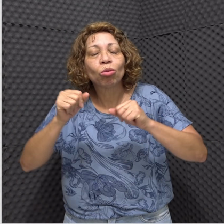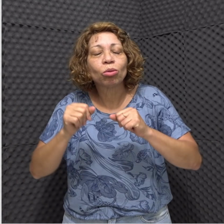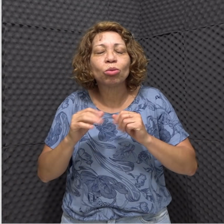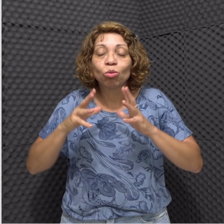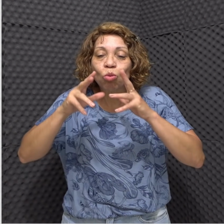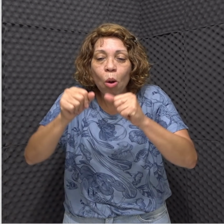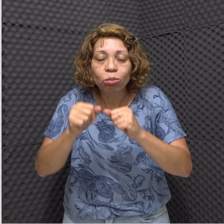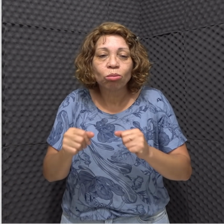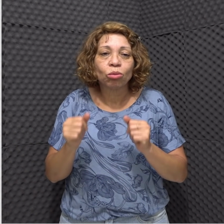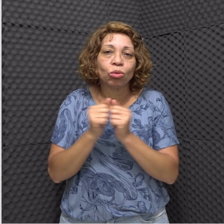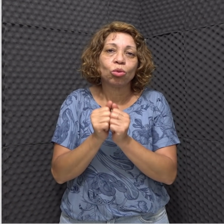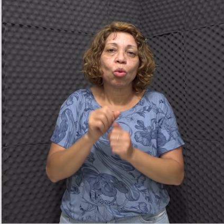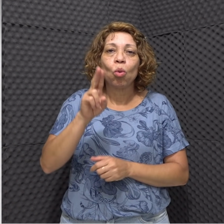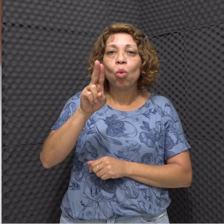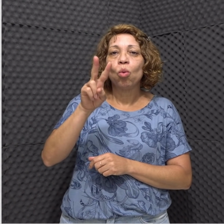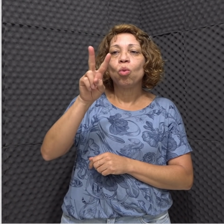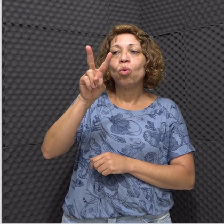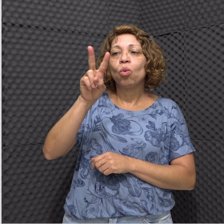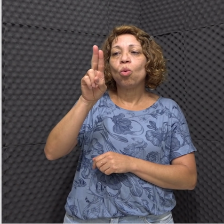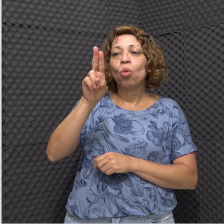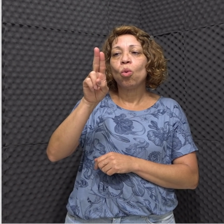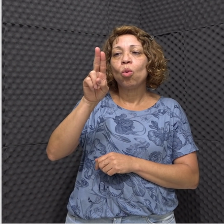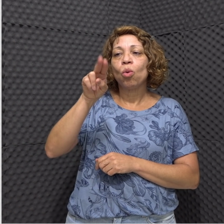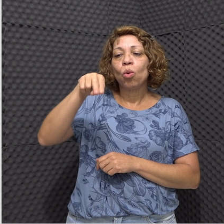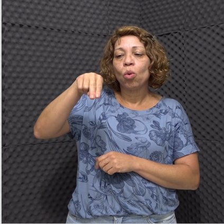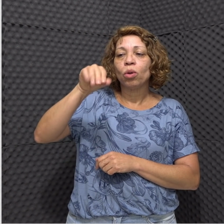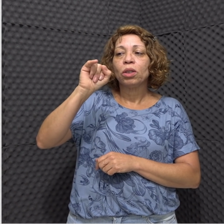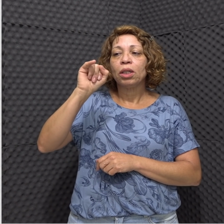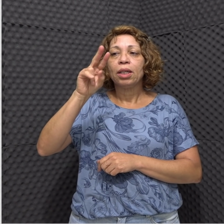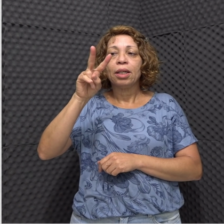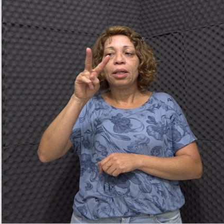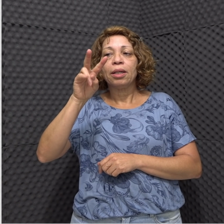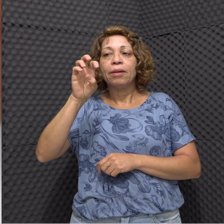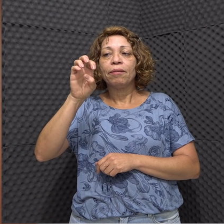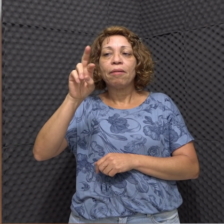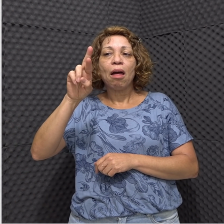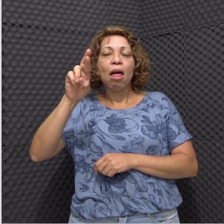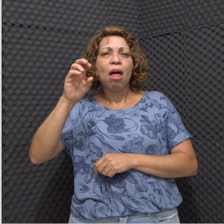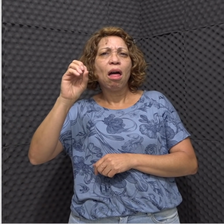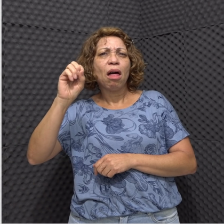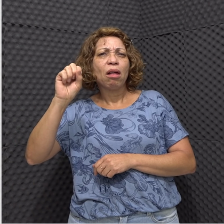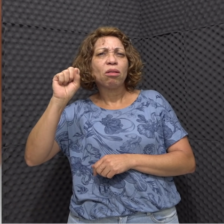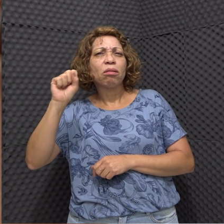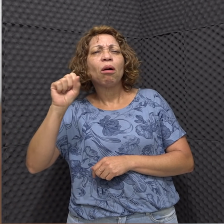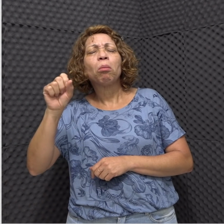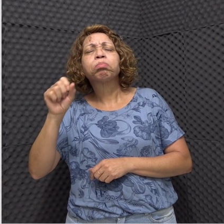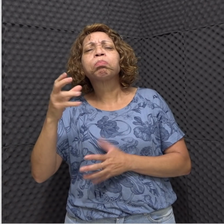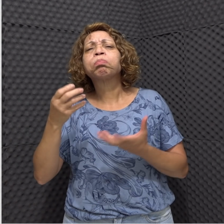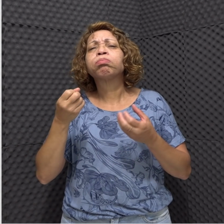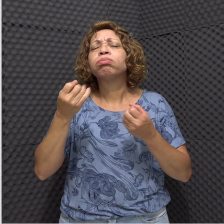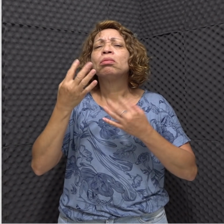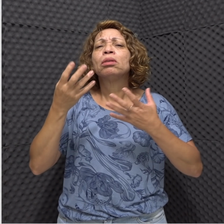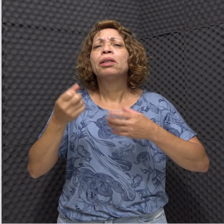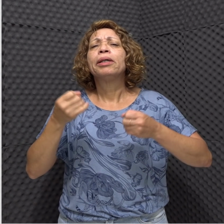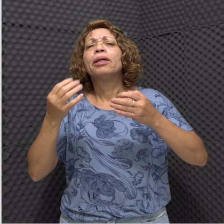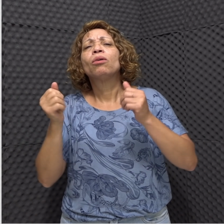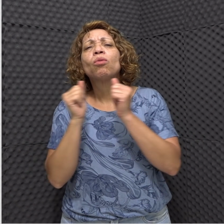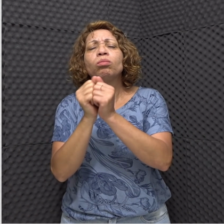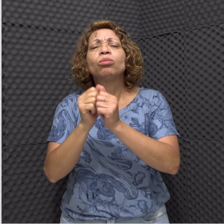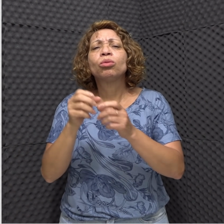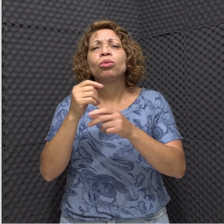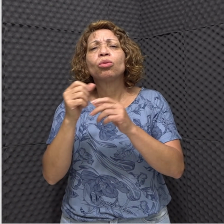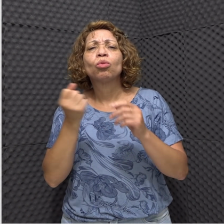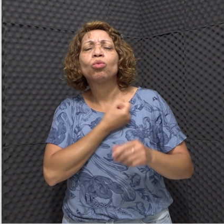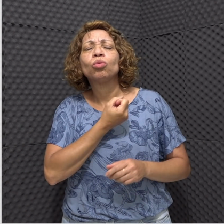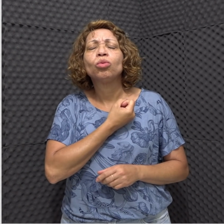que representa todos os elementos possíveis dentro de um conjunto, como por exemplo, se temos um conjunto de número de letras das consoantes